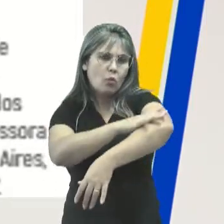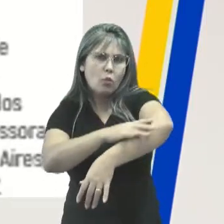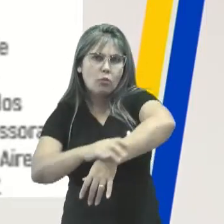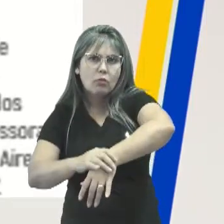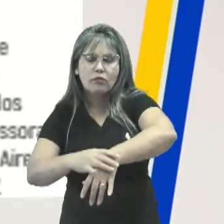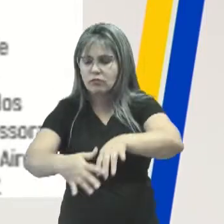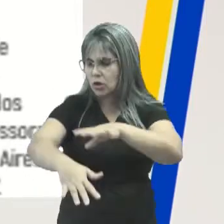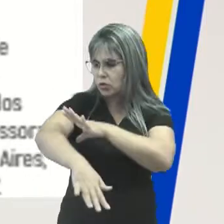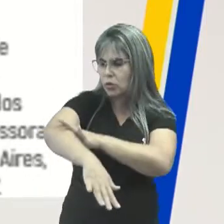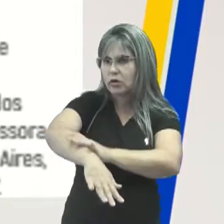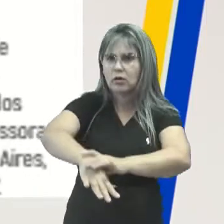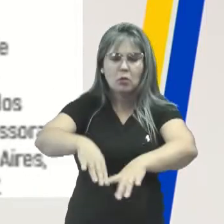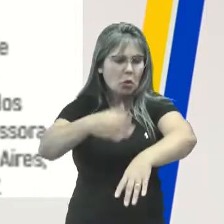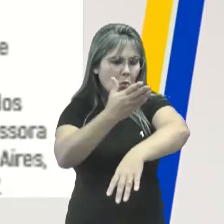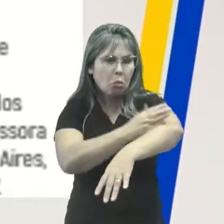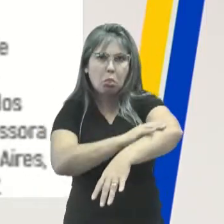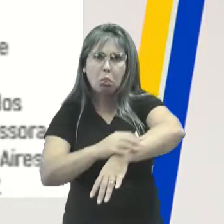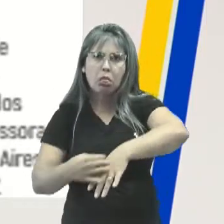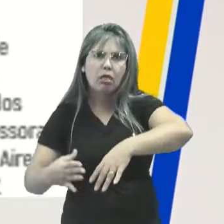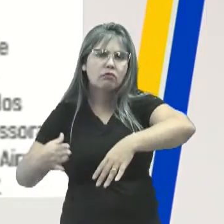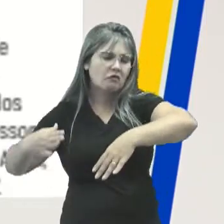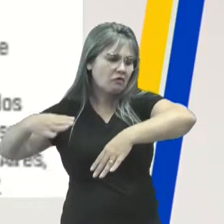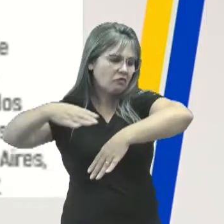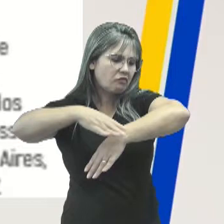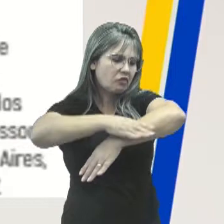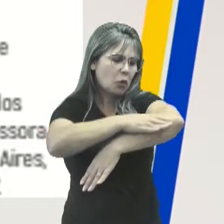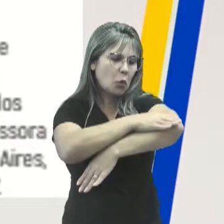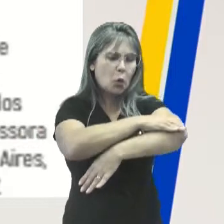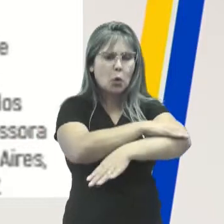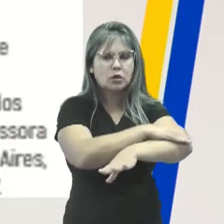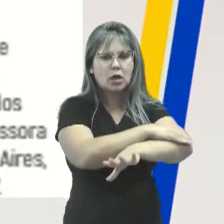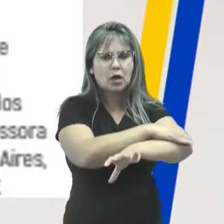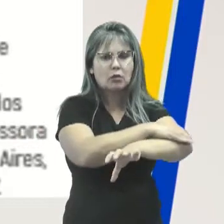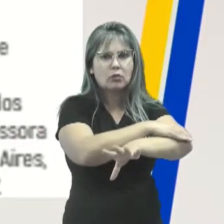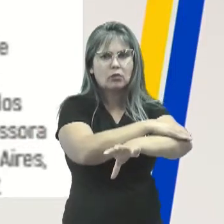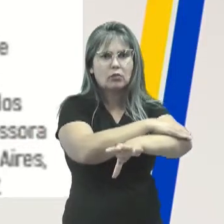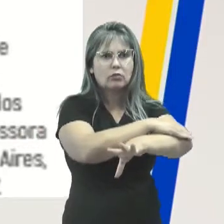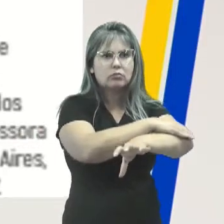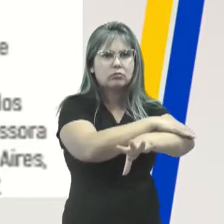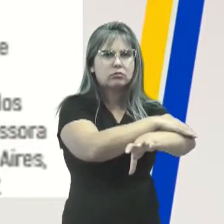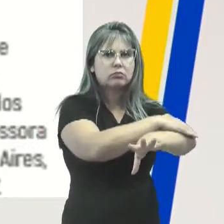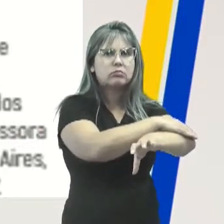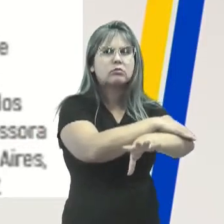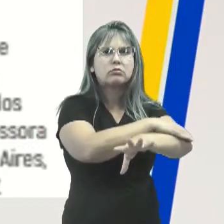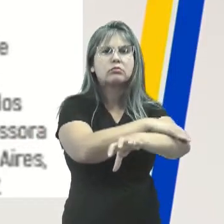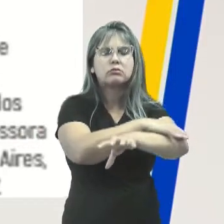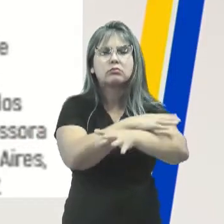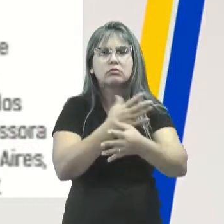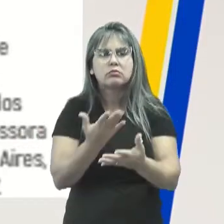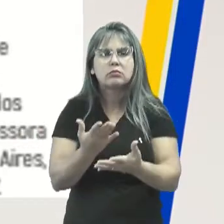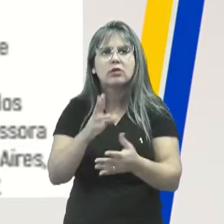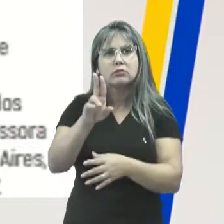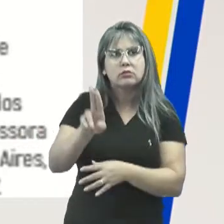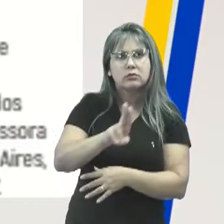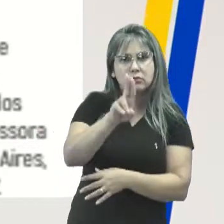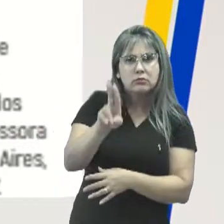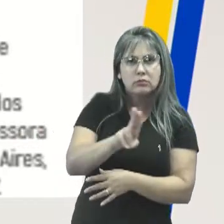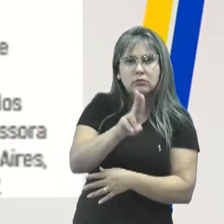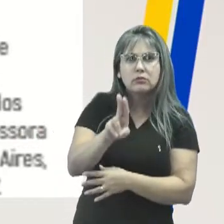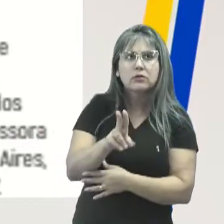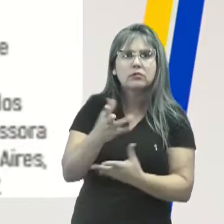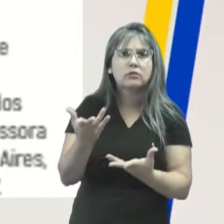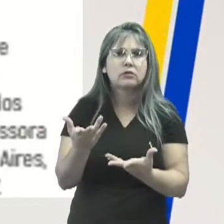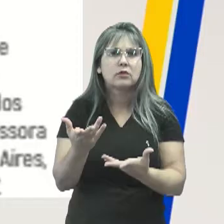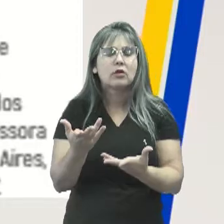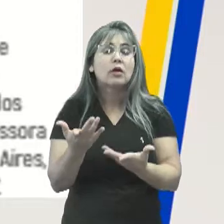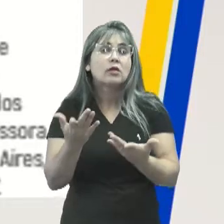página 239 do livro de vocês, para que as pessoas possam utilizar. Embora a gente não imagine, mas da população total